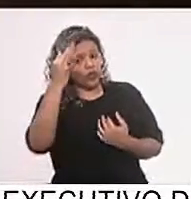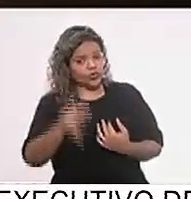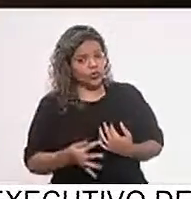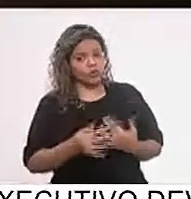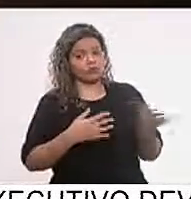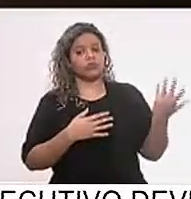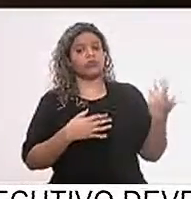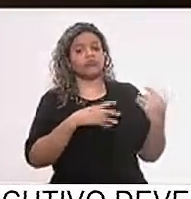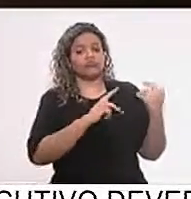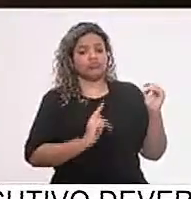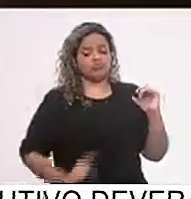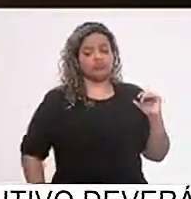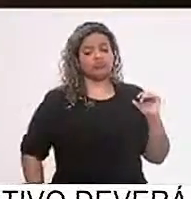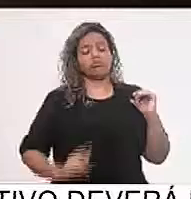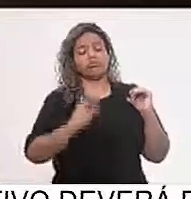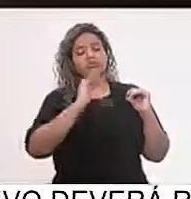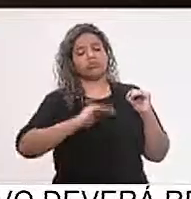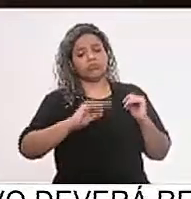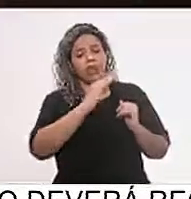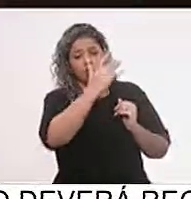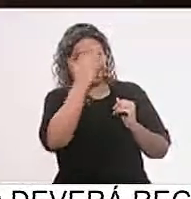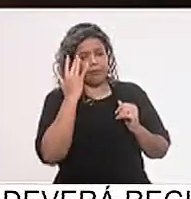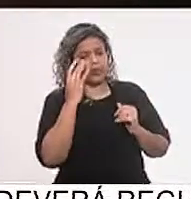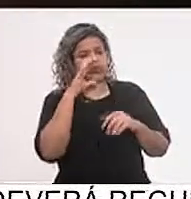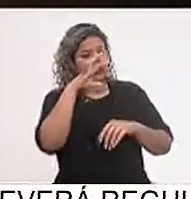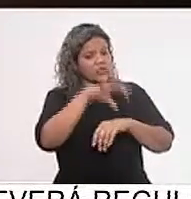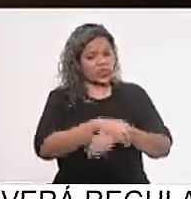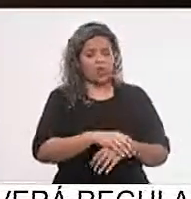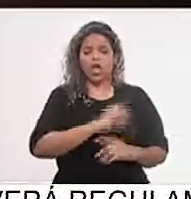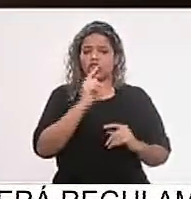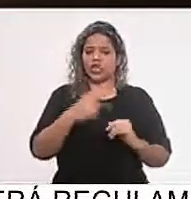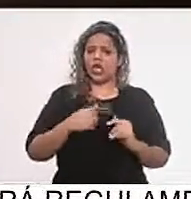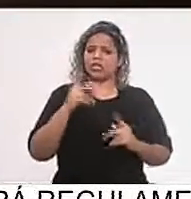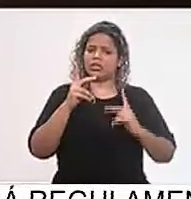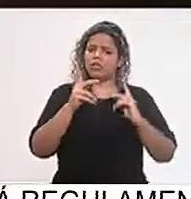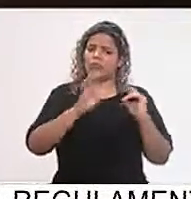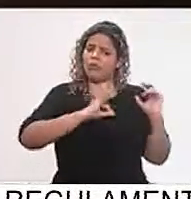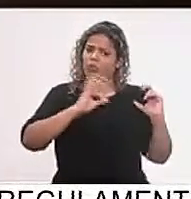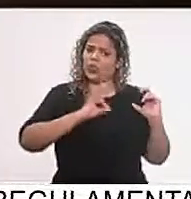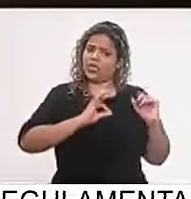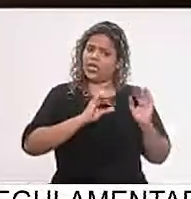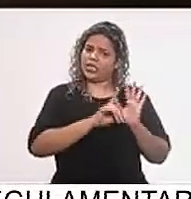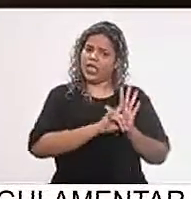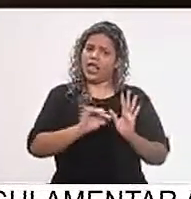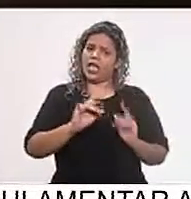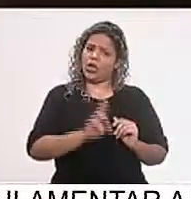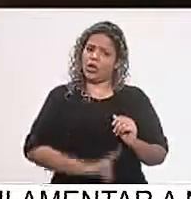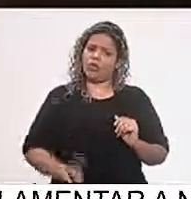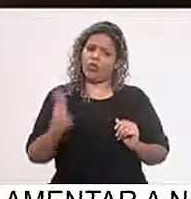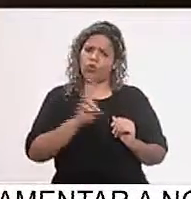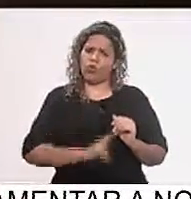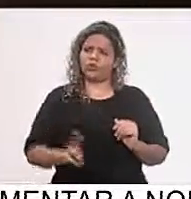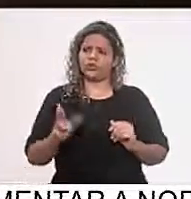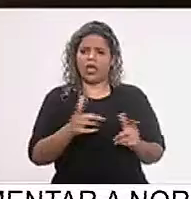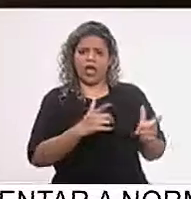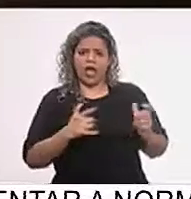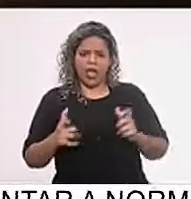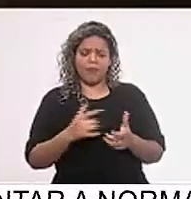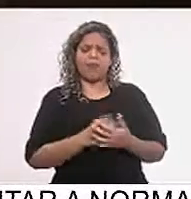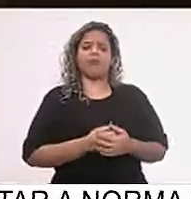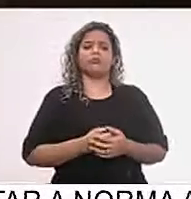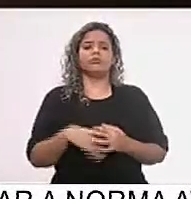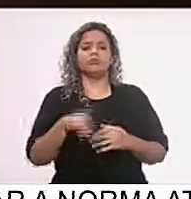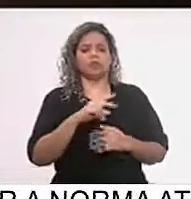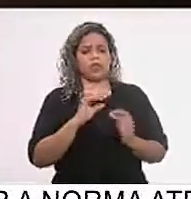senhor presidente, que o corpo de seguranças dessa casa, a nossa polícia legislativa, utilize armas de fogo